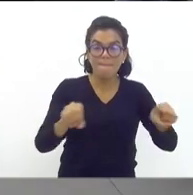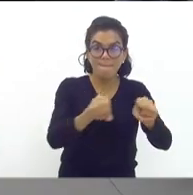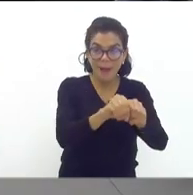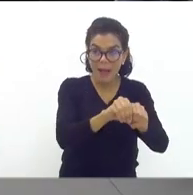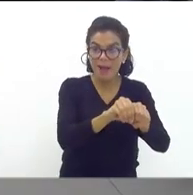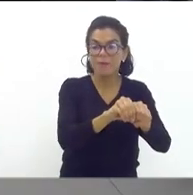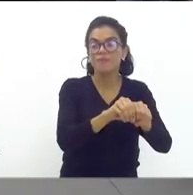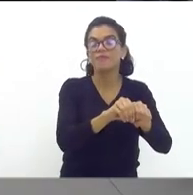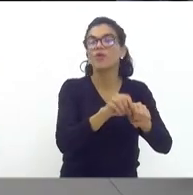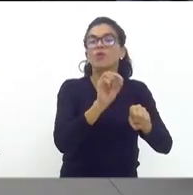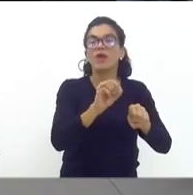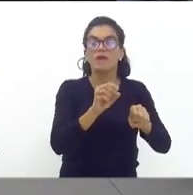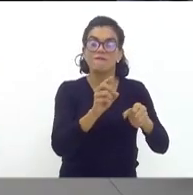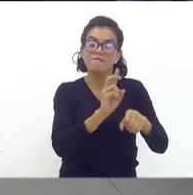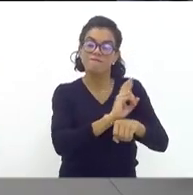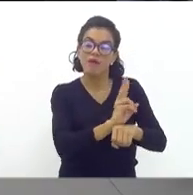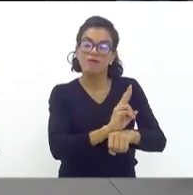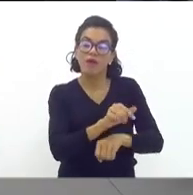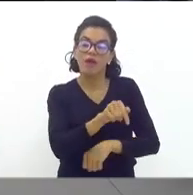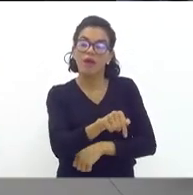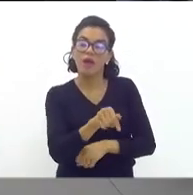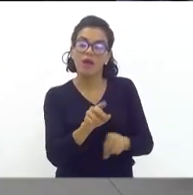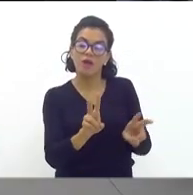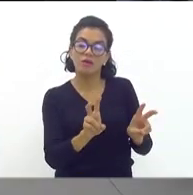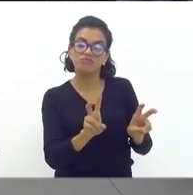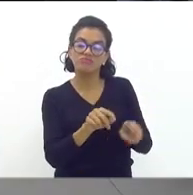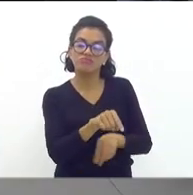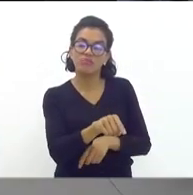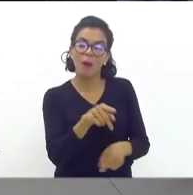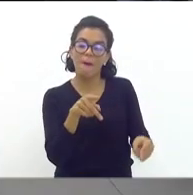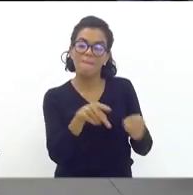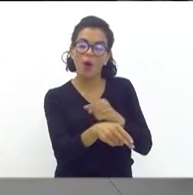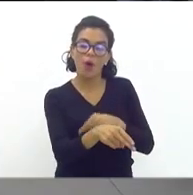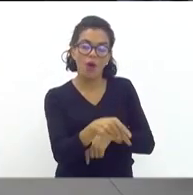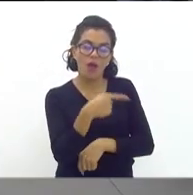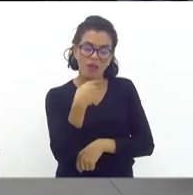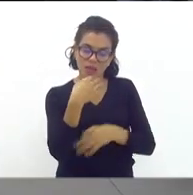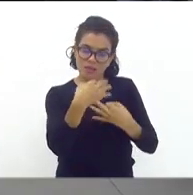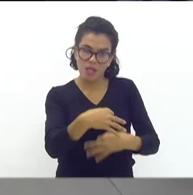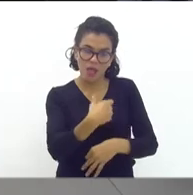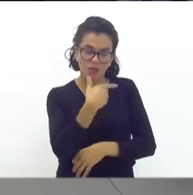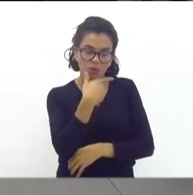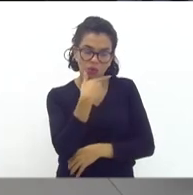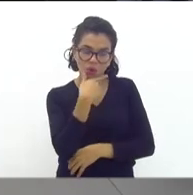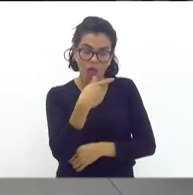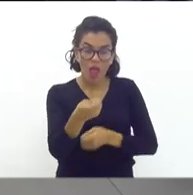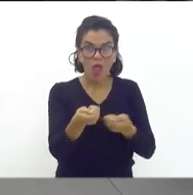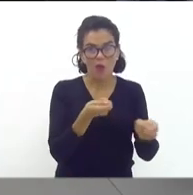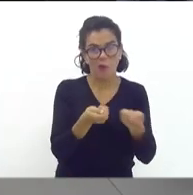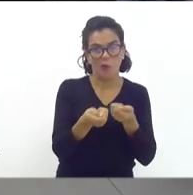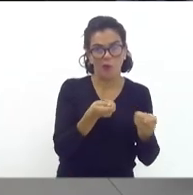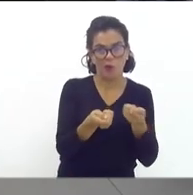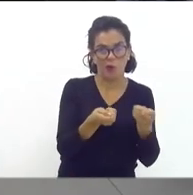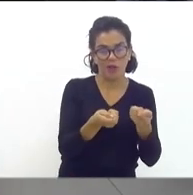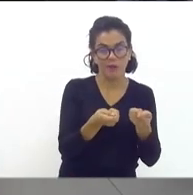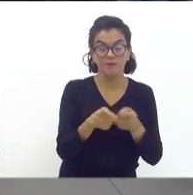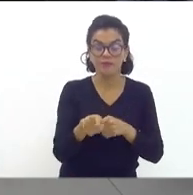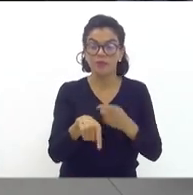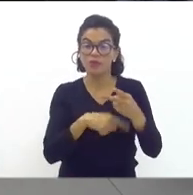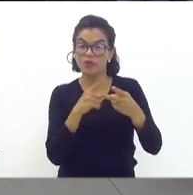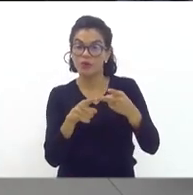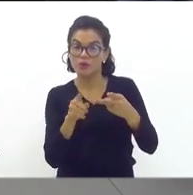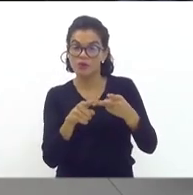verificar um se aquele motivo que levou a interrupção ele está correto isso é controle de legalidade e dois